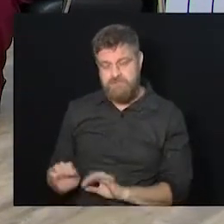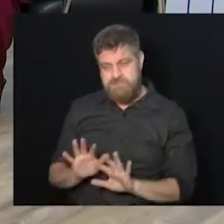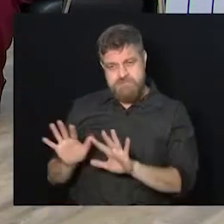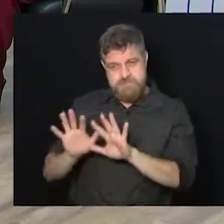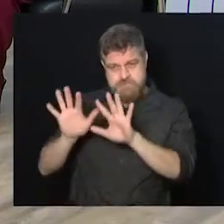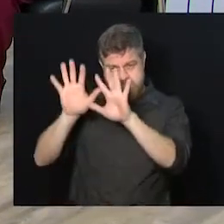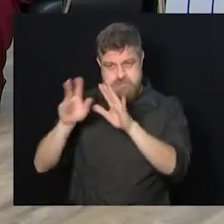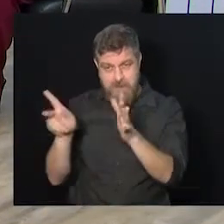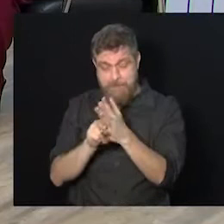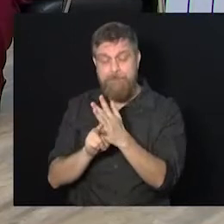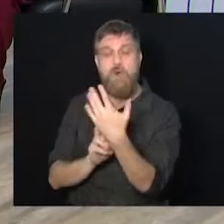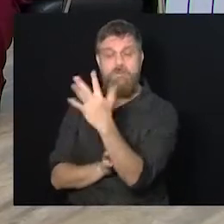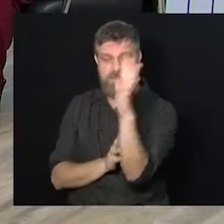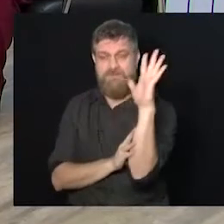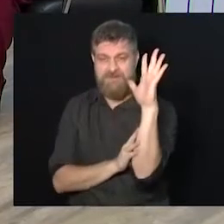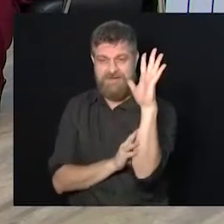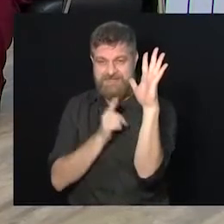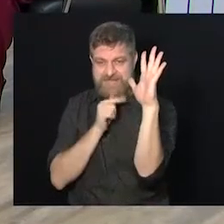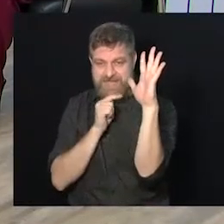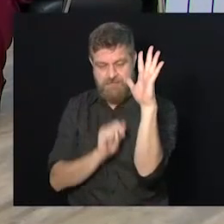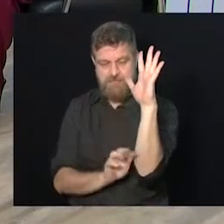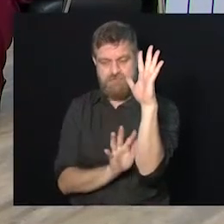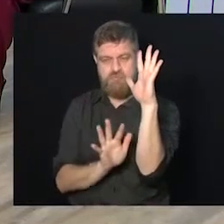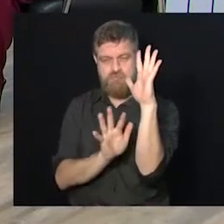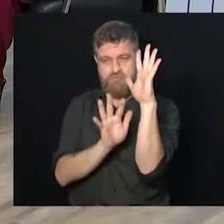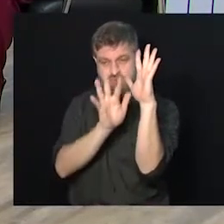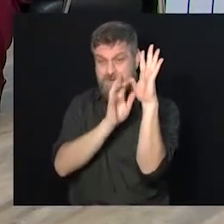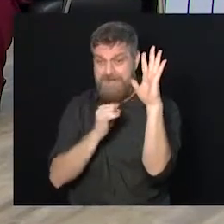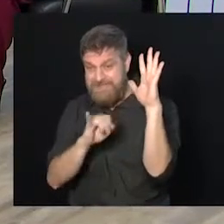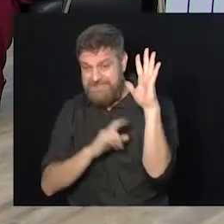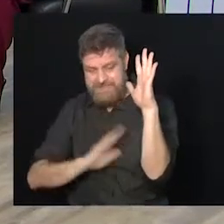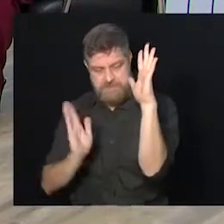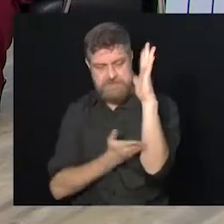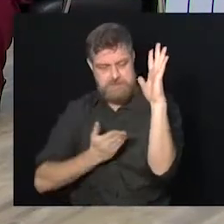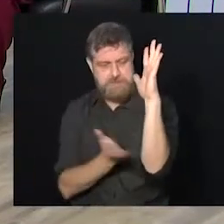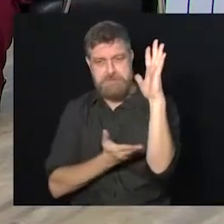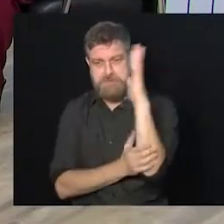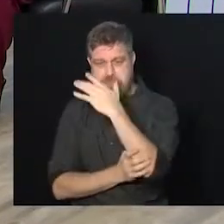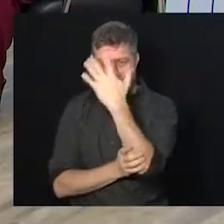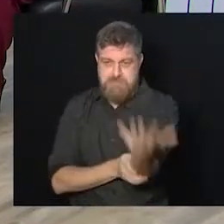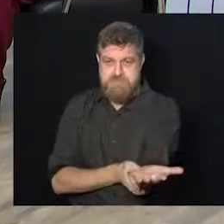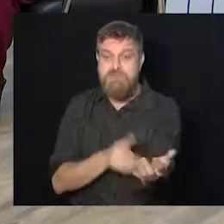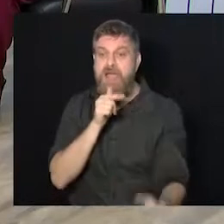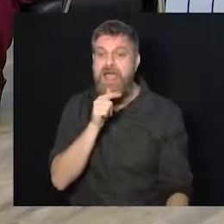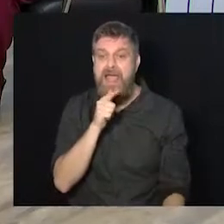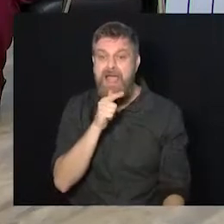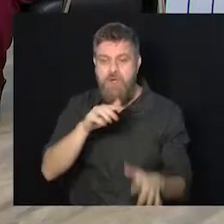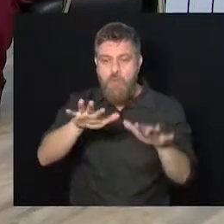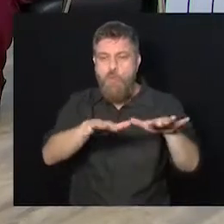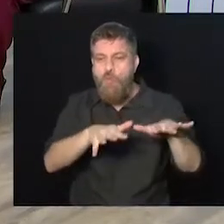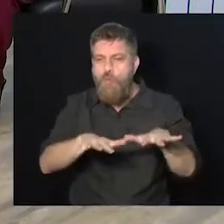da própria floresta. Então, se você deixa de ter a floresta, você deixa de ter água, né? E